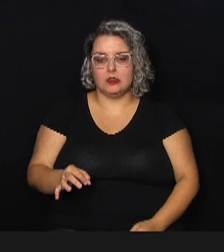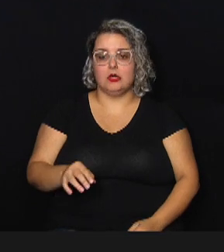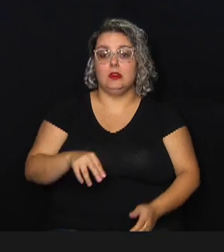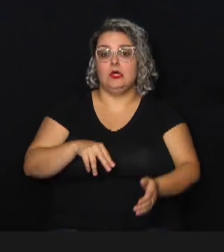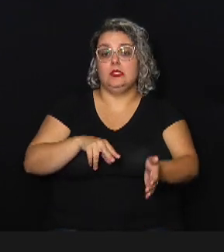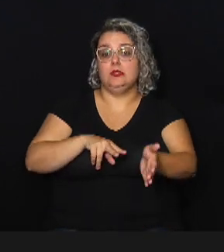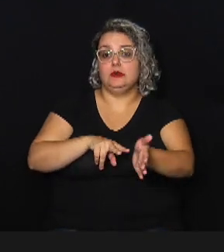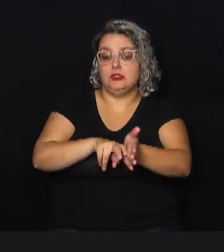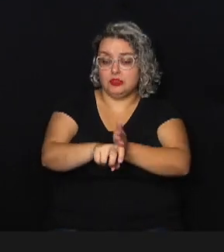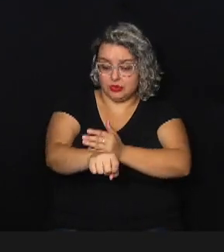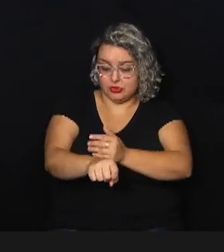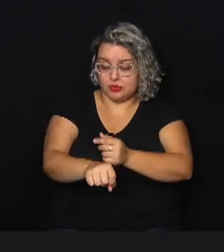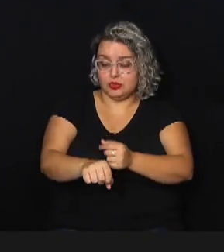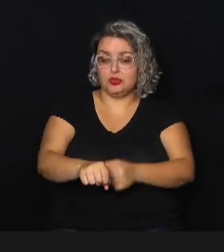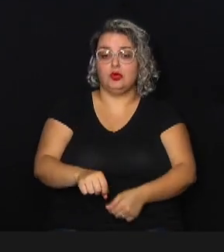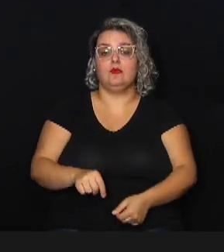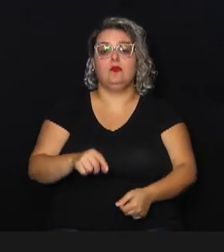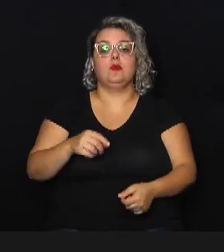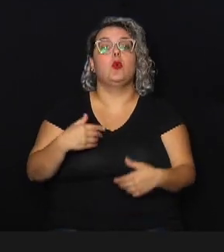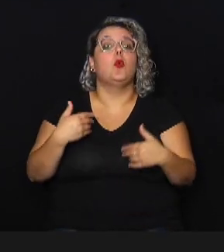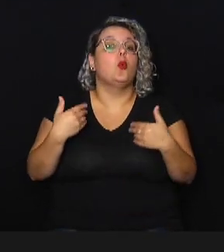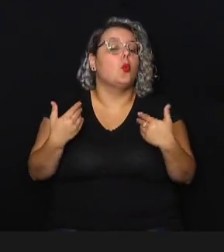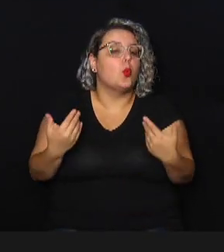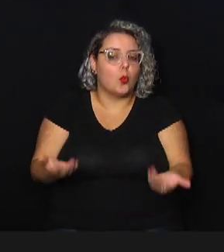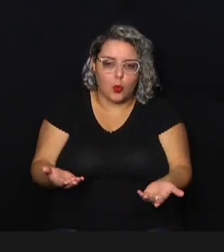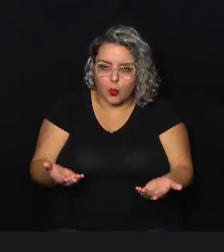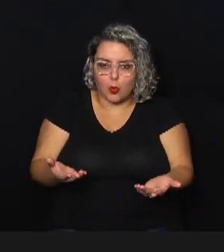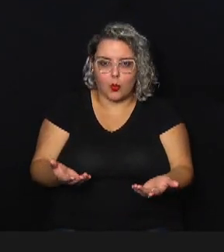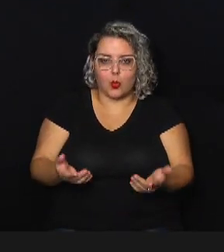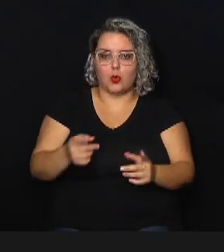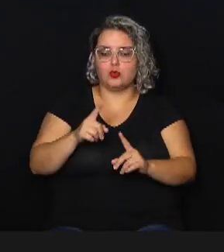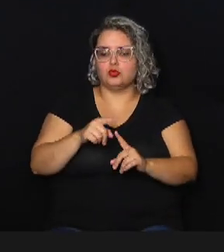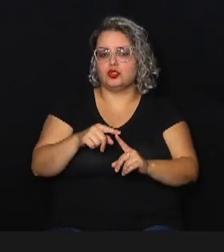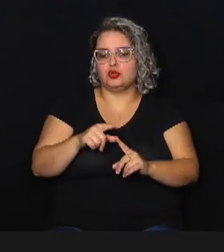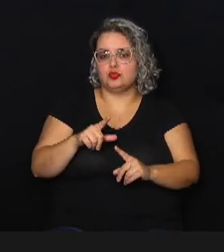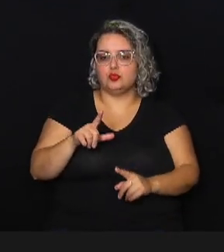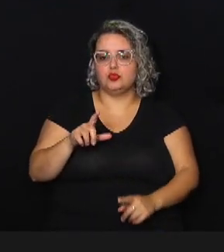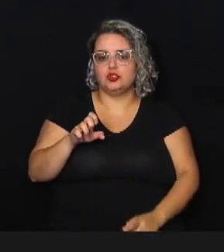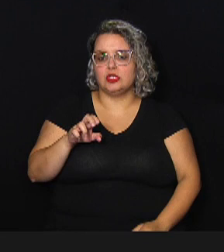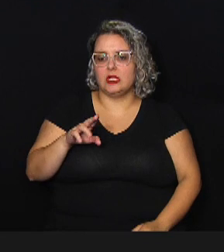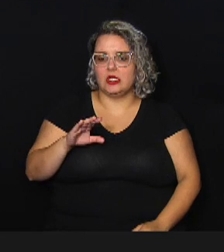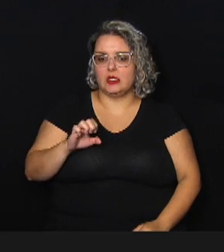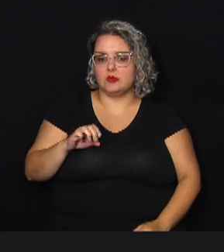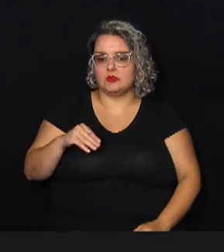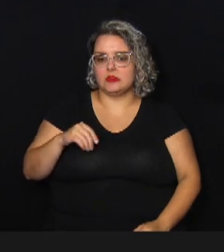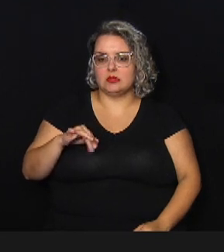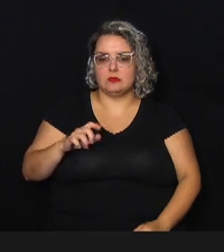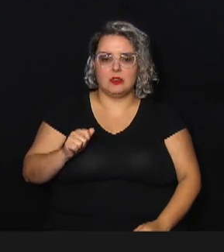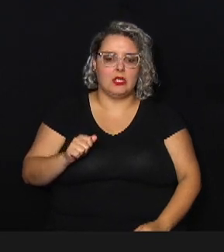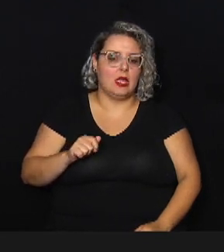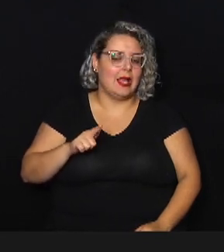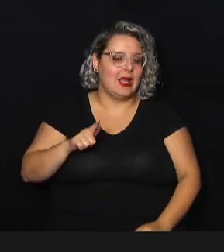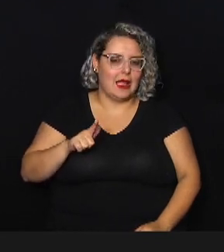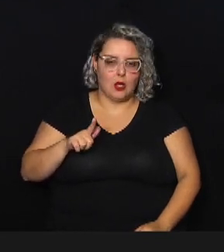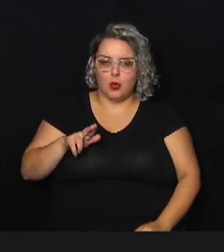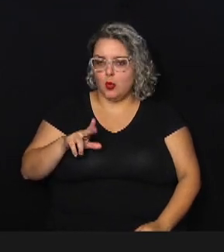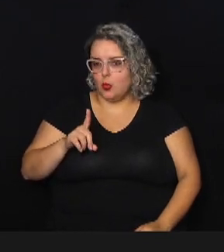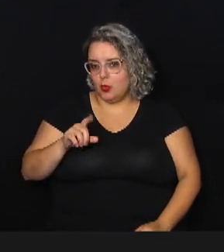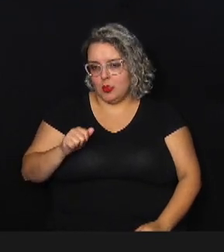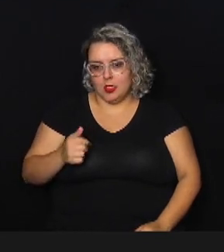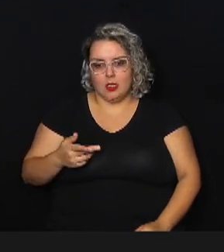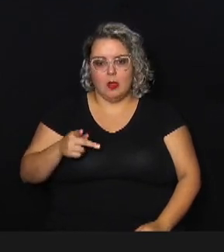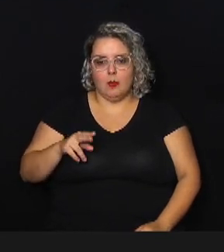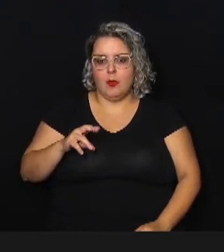diagnóstico preciso de qual leucemia é. Se é uma leucemia mieloide aguda proamielocítica,